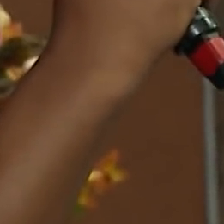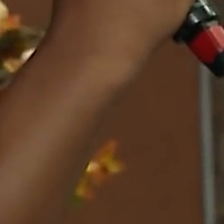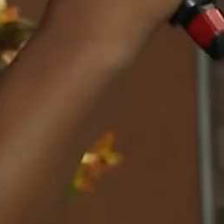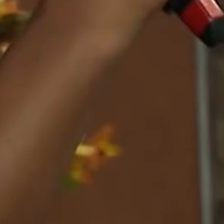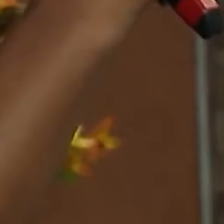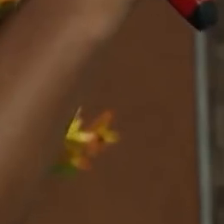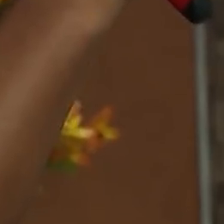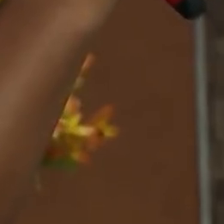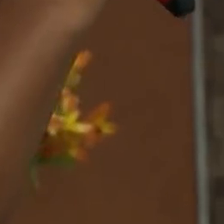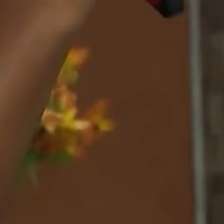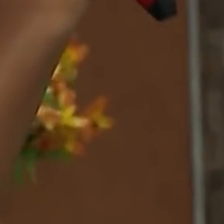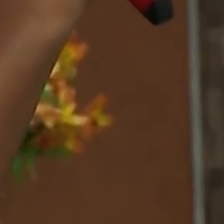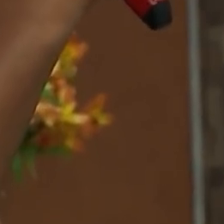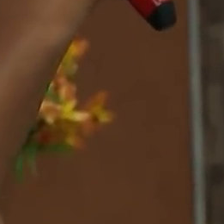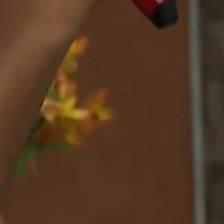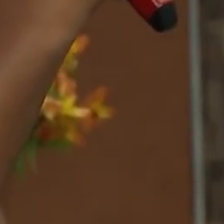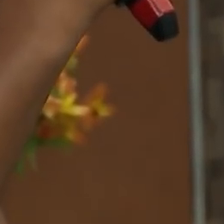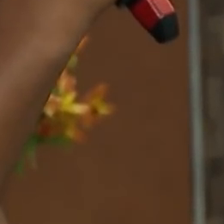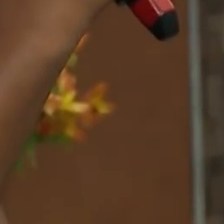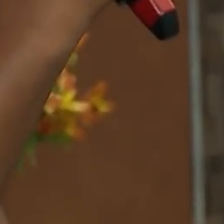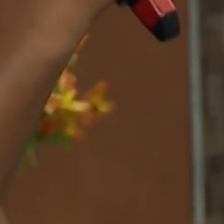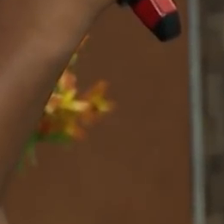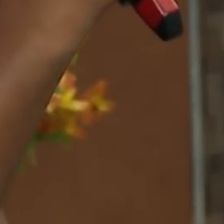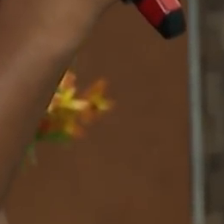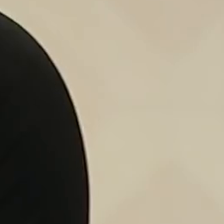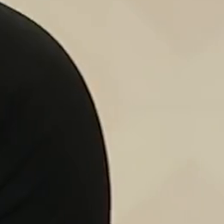senhor jesus